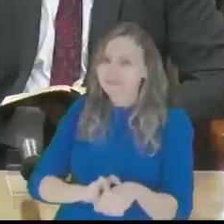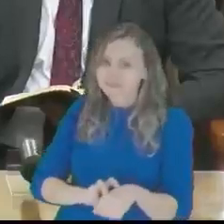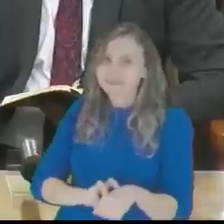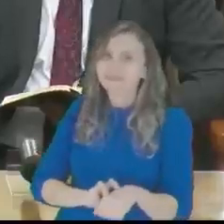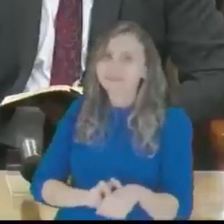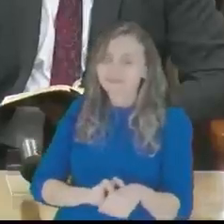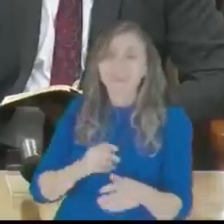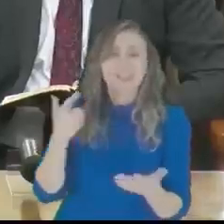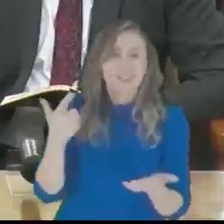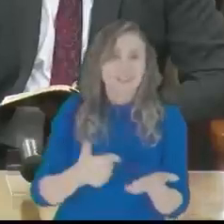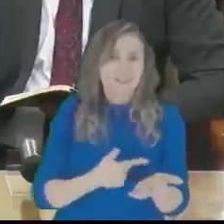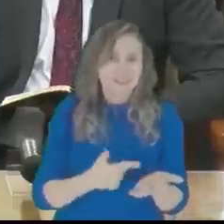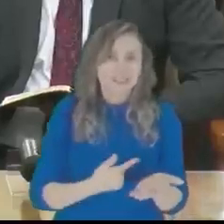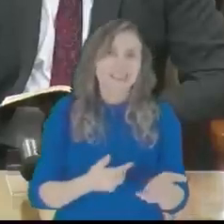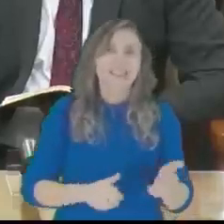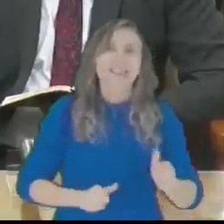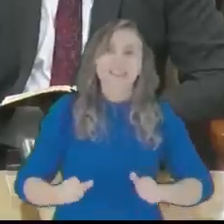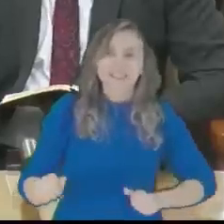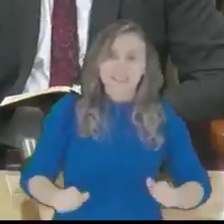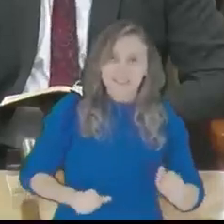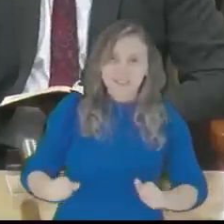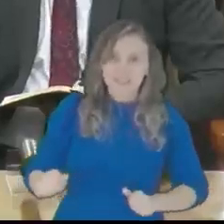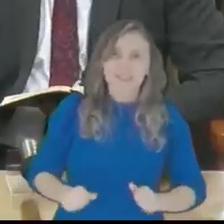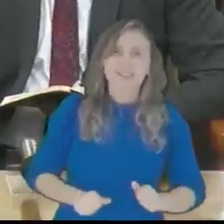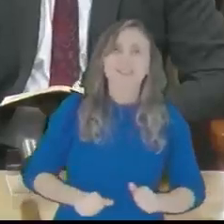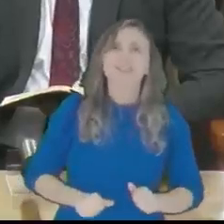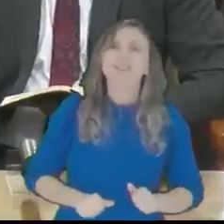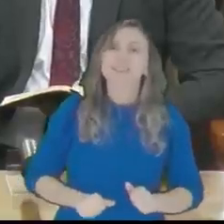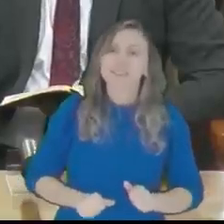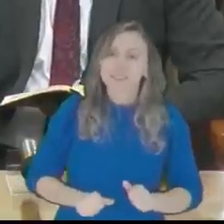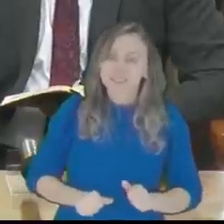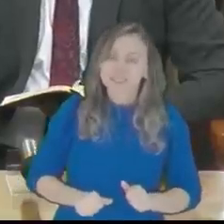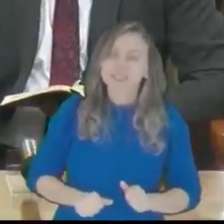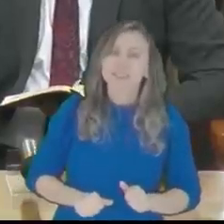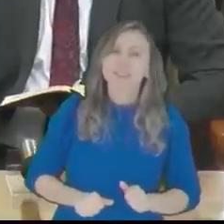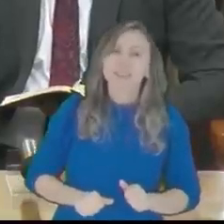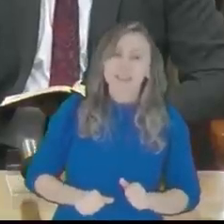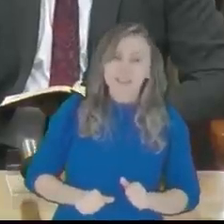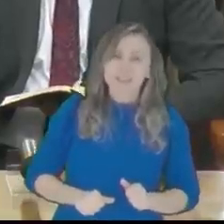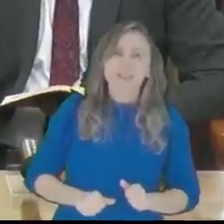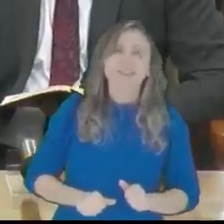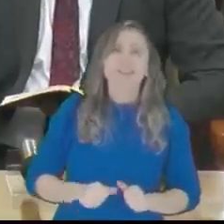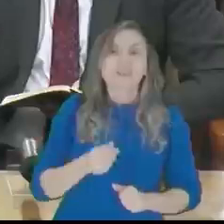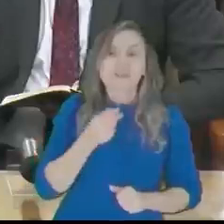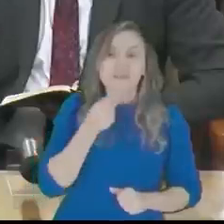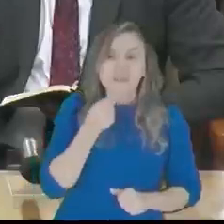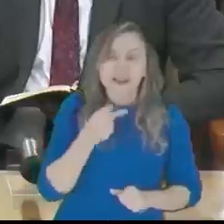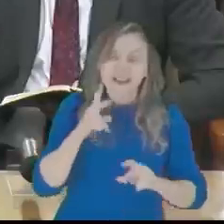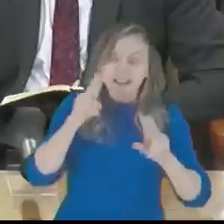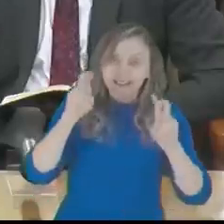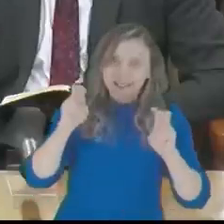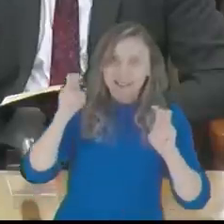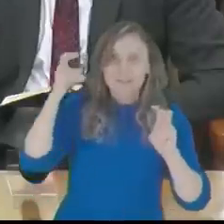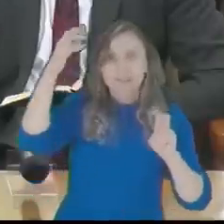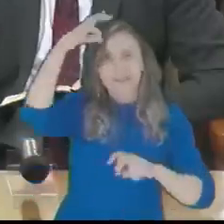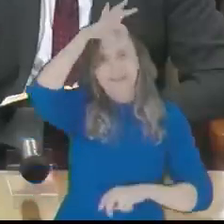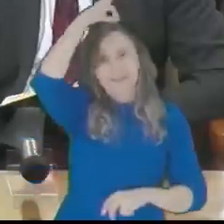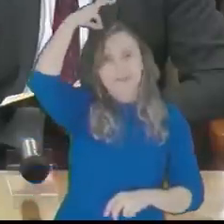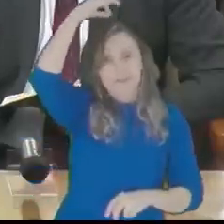Em Atos dos Apóstolos se fala no Espírito Santo 60 vezes.